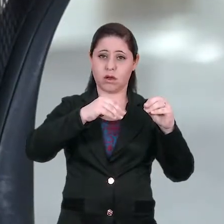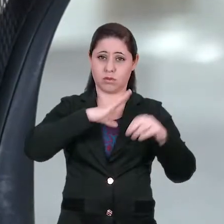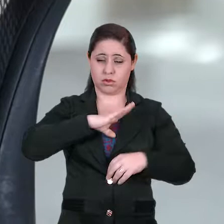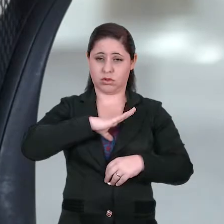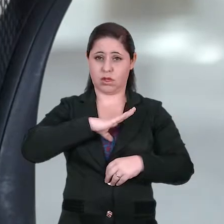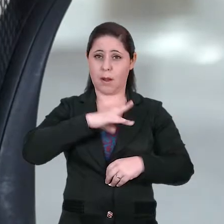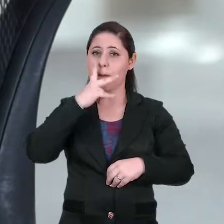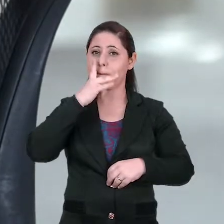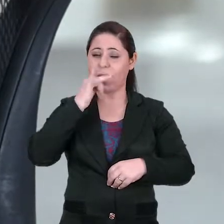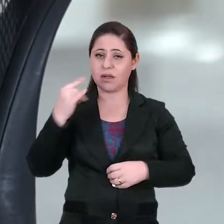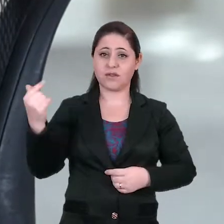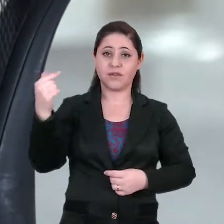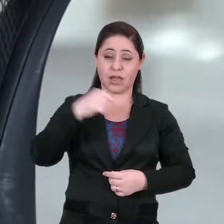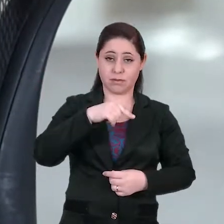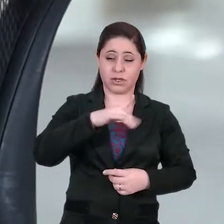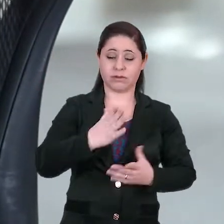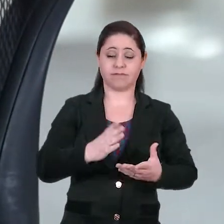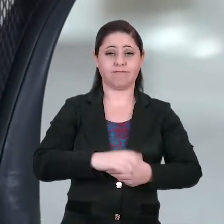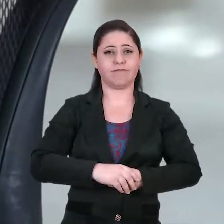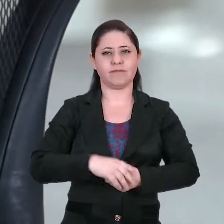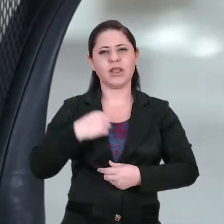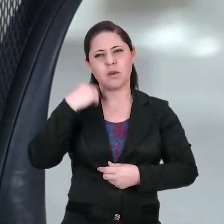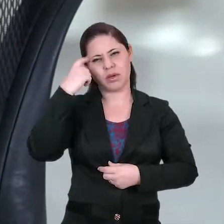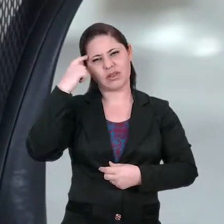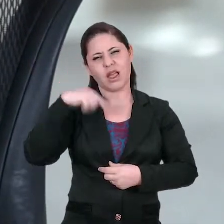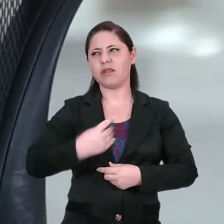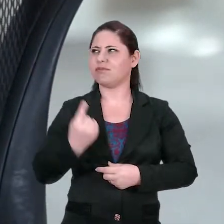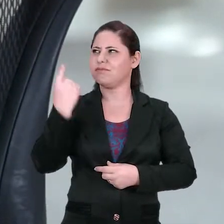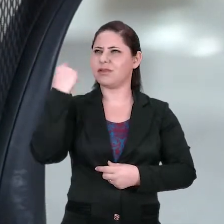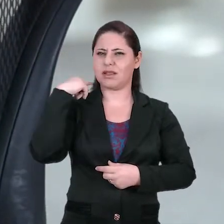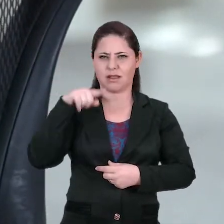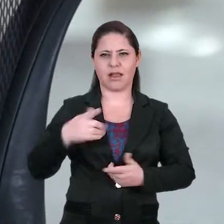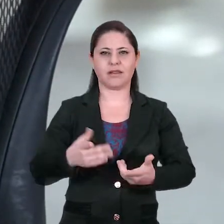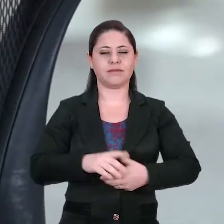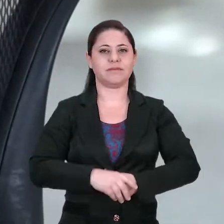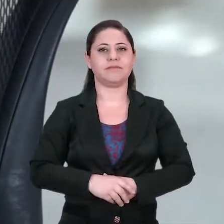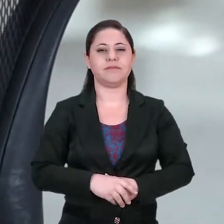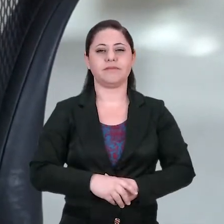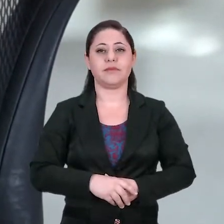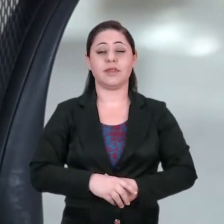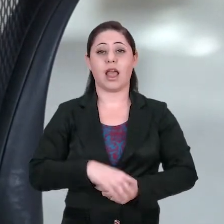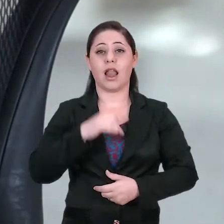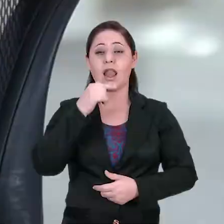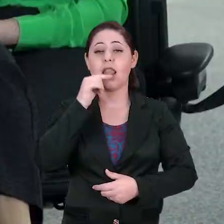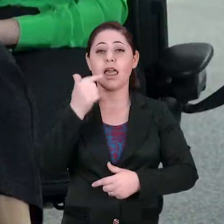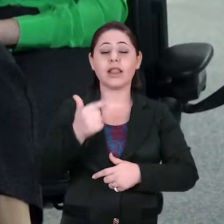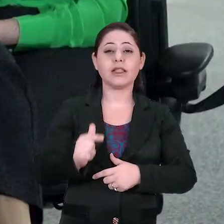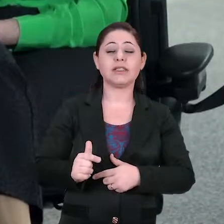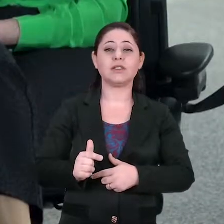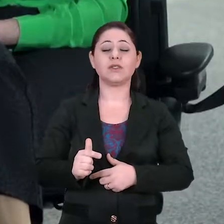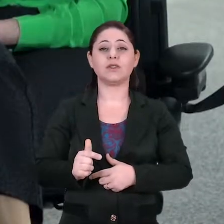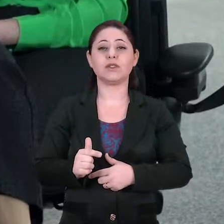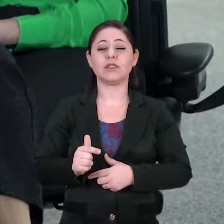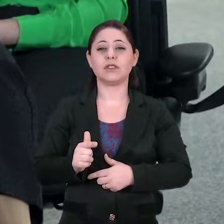a Portugal. Quer dizer, meu pai veio para cá. Então, acho que um pouco disso mesmo. E a literatura portuguesa, você assim,